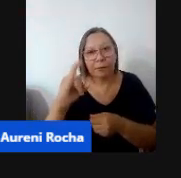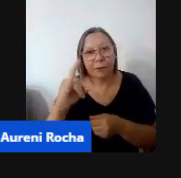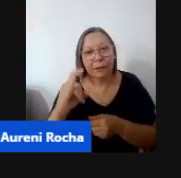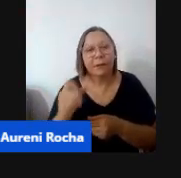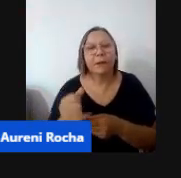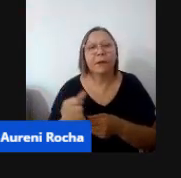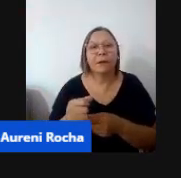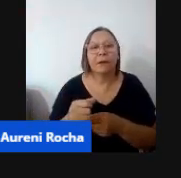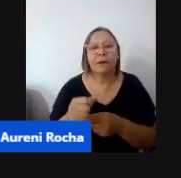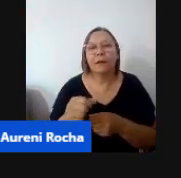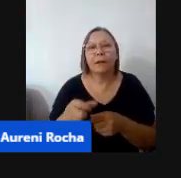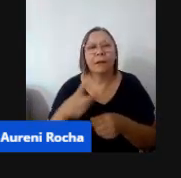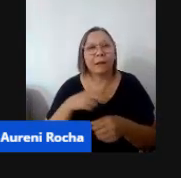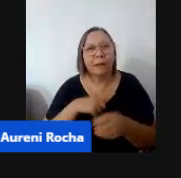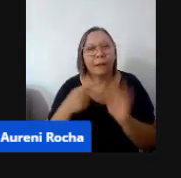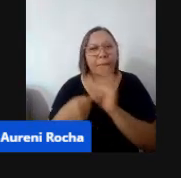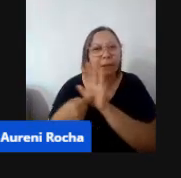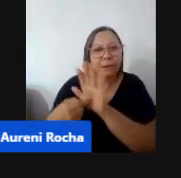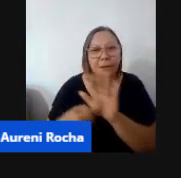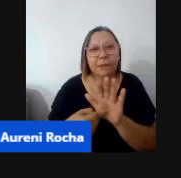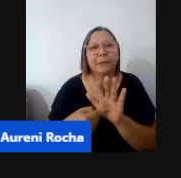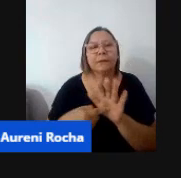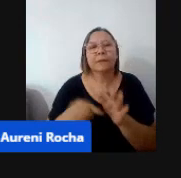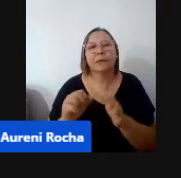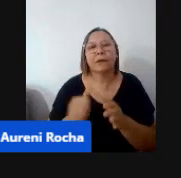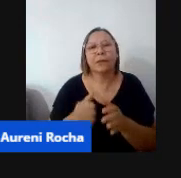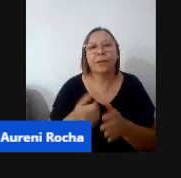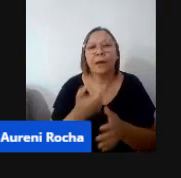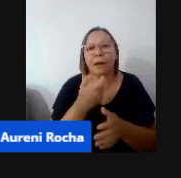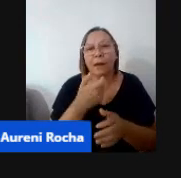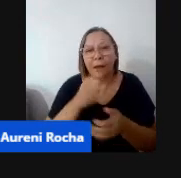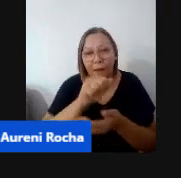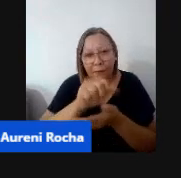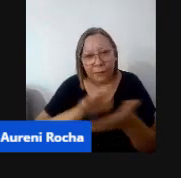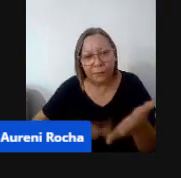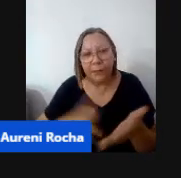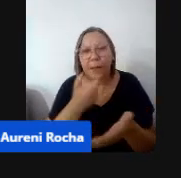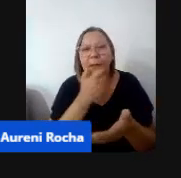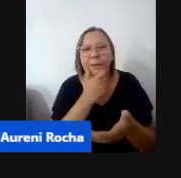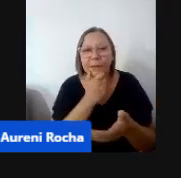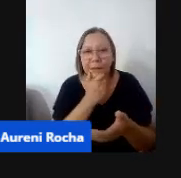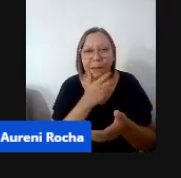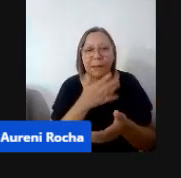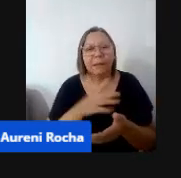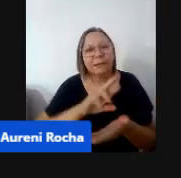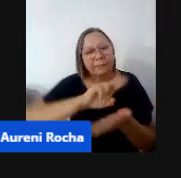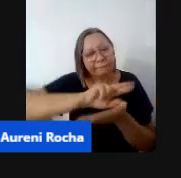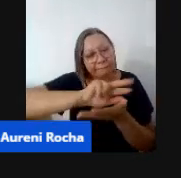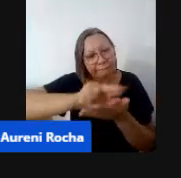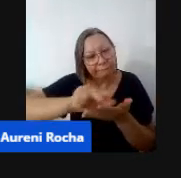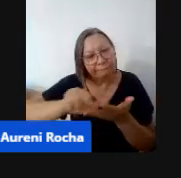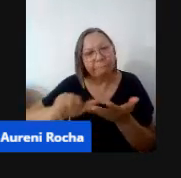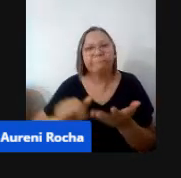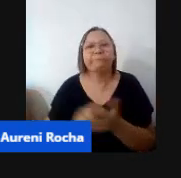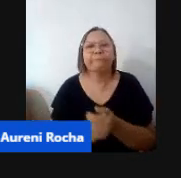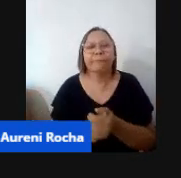currículo, cartaz, folha de atividade de inglês, banner e assim por diante. O modelo utilizado para hoje foi o